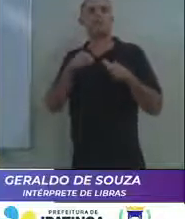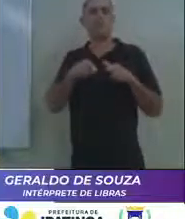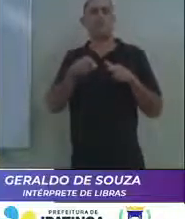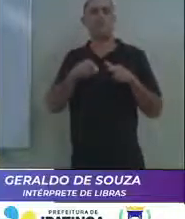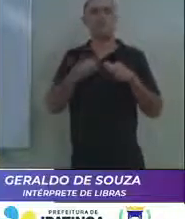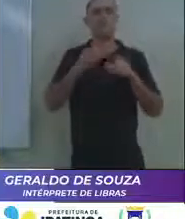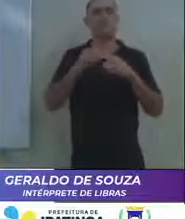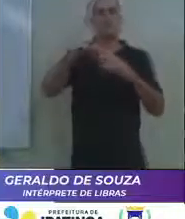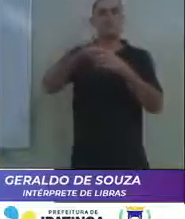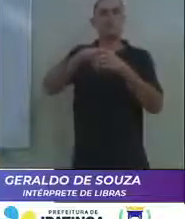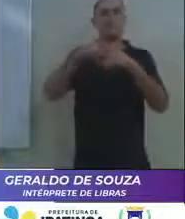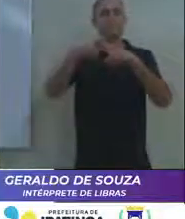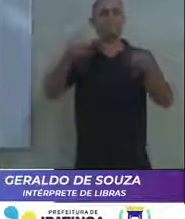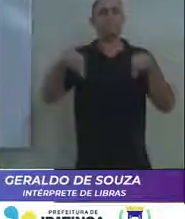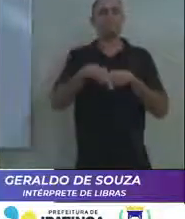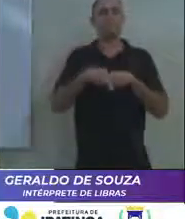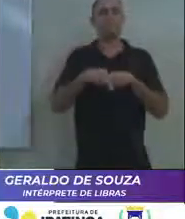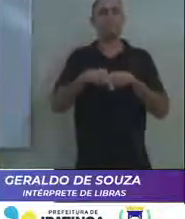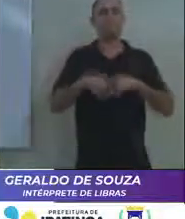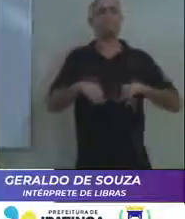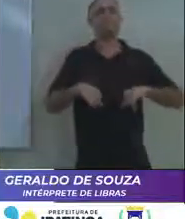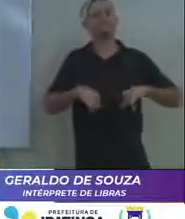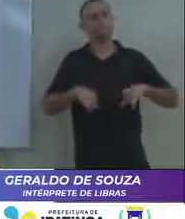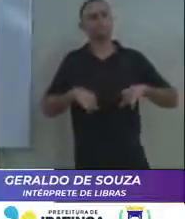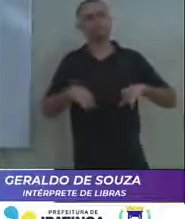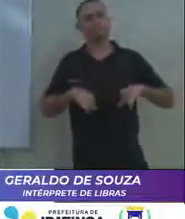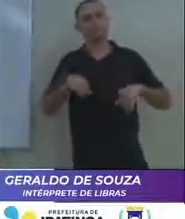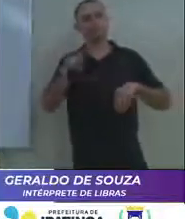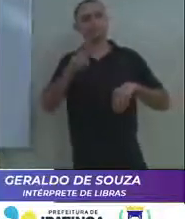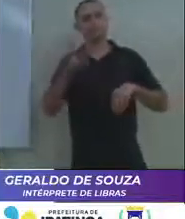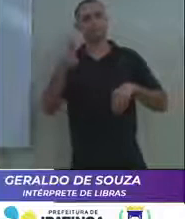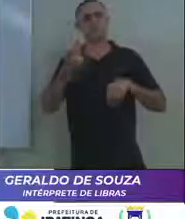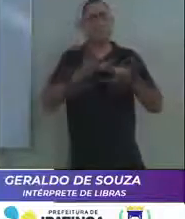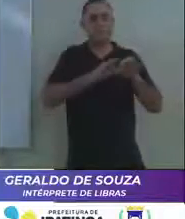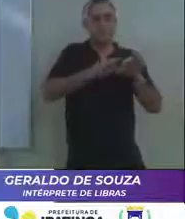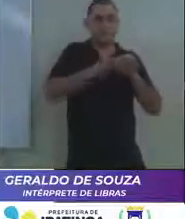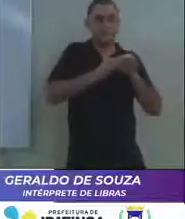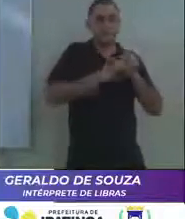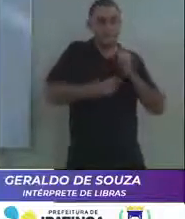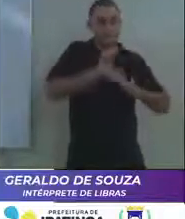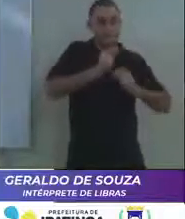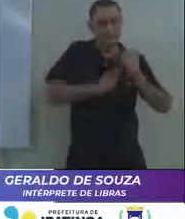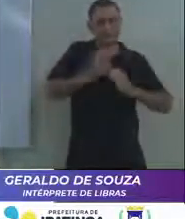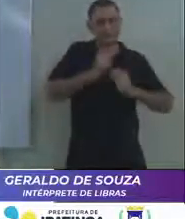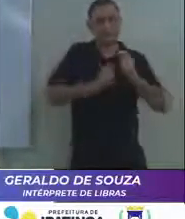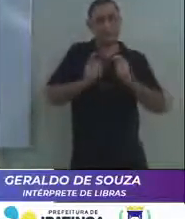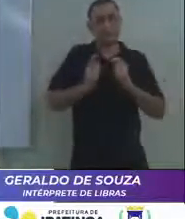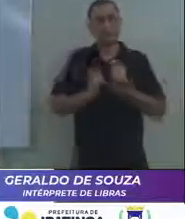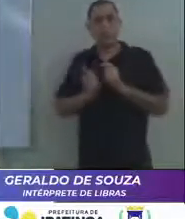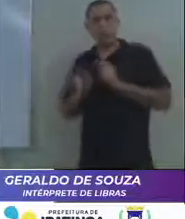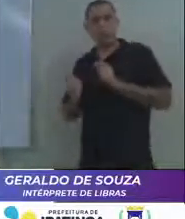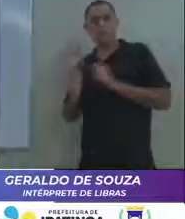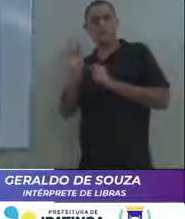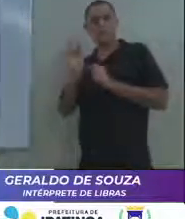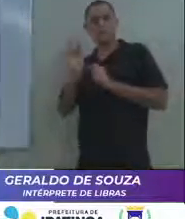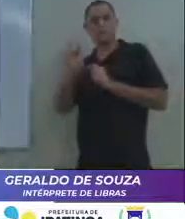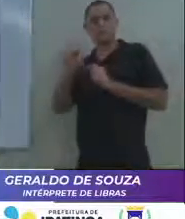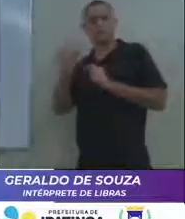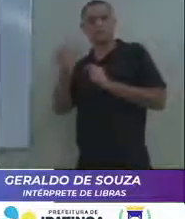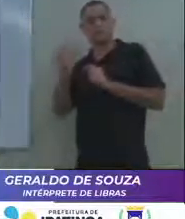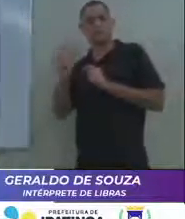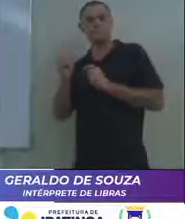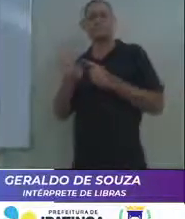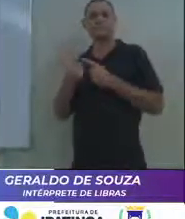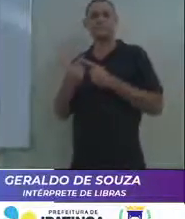Então, eu ter que ir para o administrativo, eu ter que ir para outra função, porque eu não posso exercer a